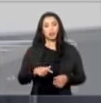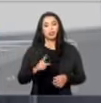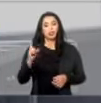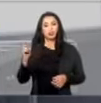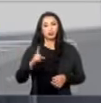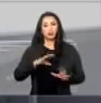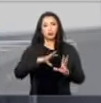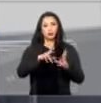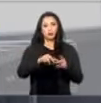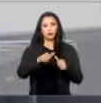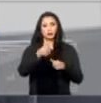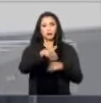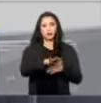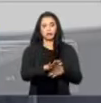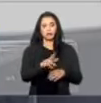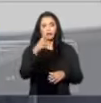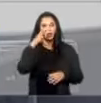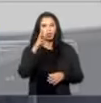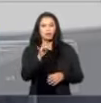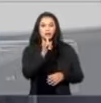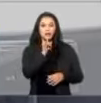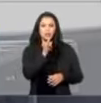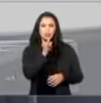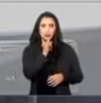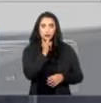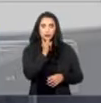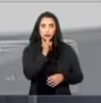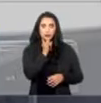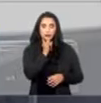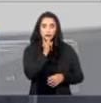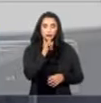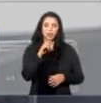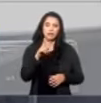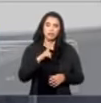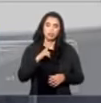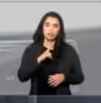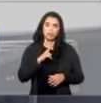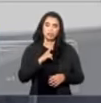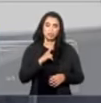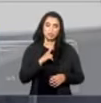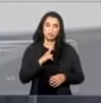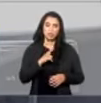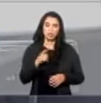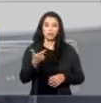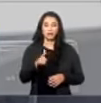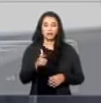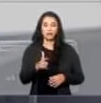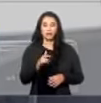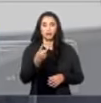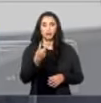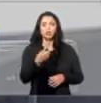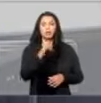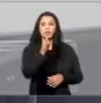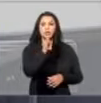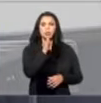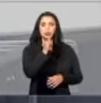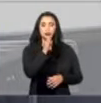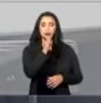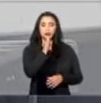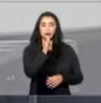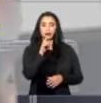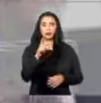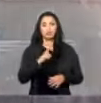internacional. Veja os exemplos notáveis de A Vida Invisível e Bacurau, só para ficar em dois exemplos. Mas